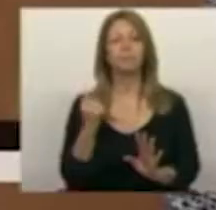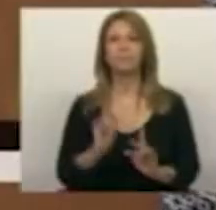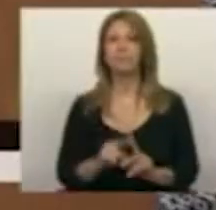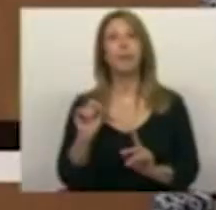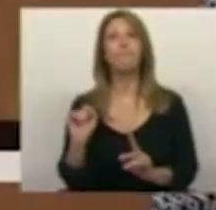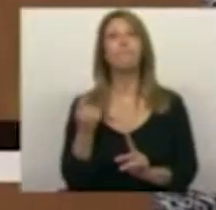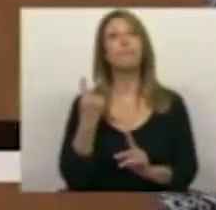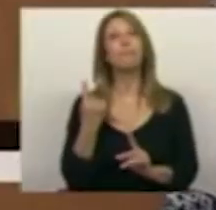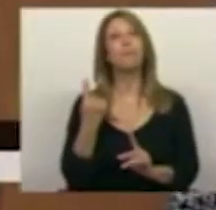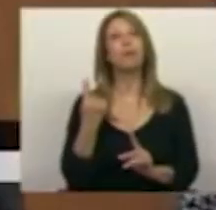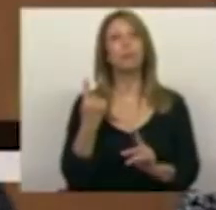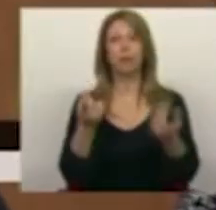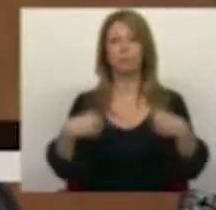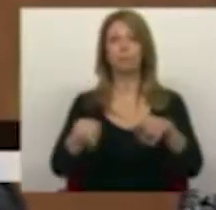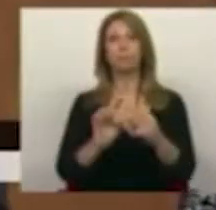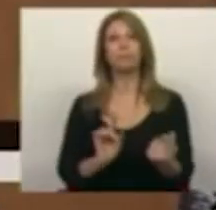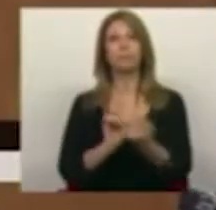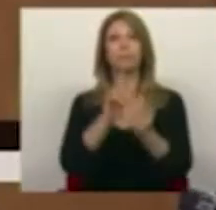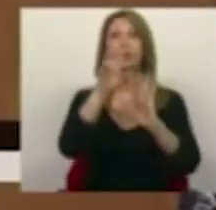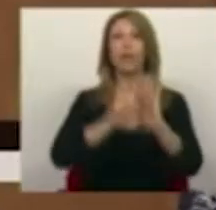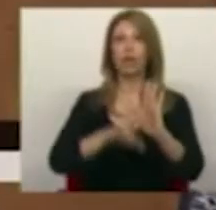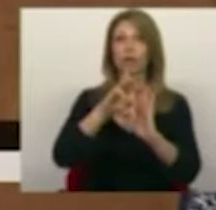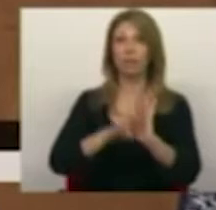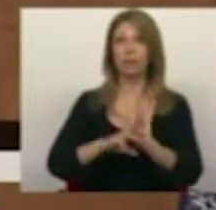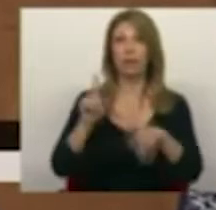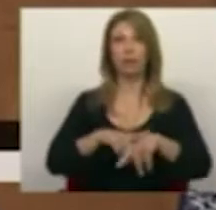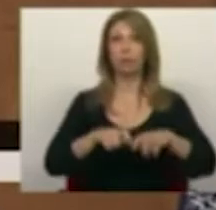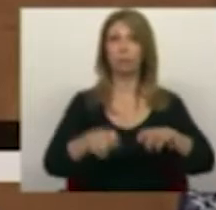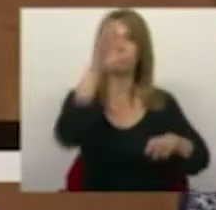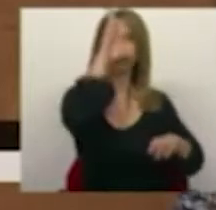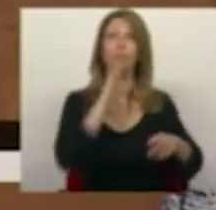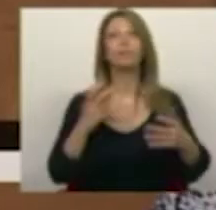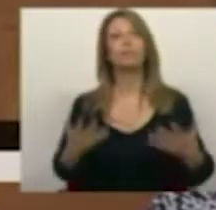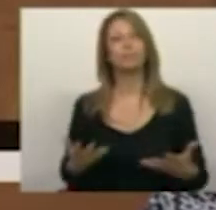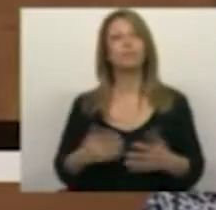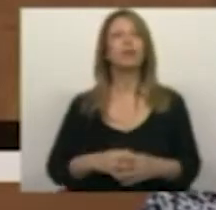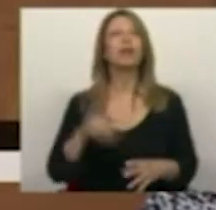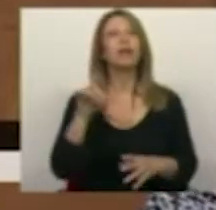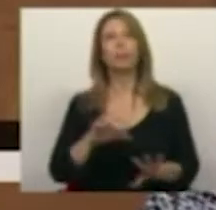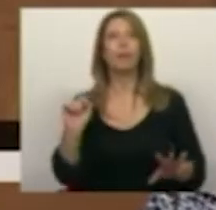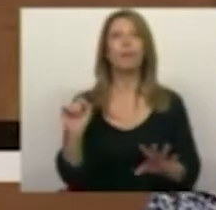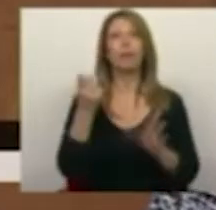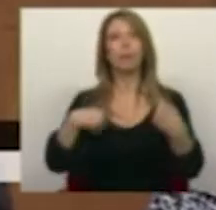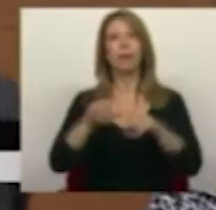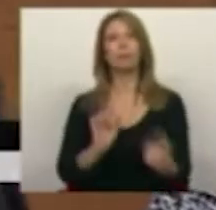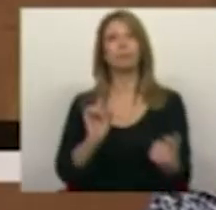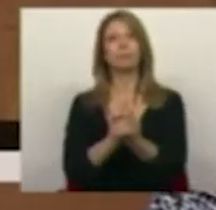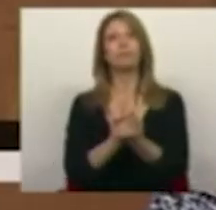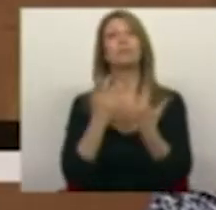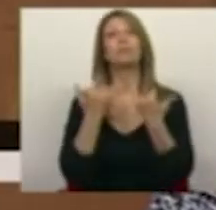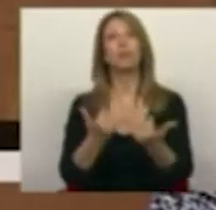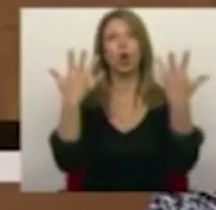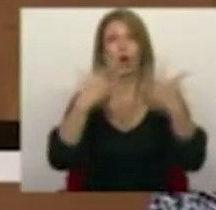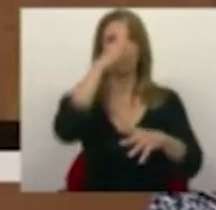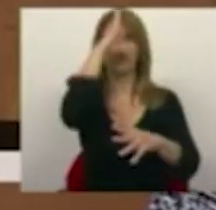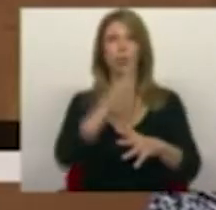Sendo esta a primeira audição regimental desta legislatura e também a primeira audição após a aprovação do Orçamento de